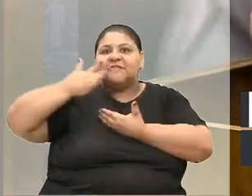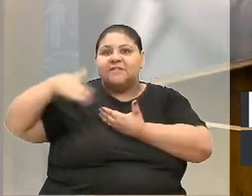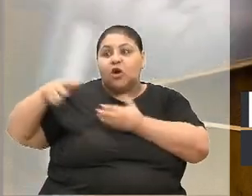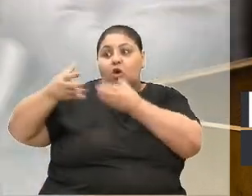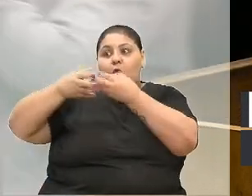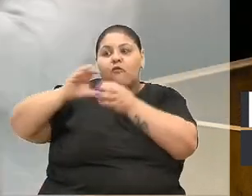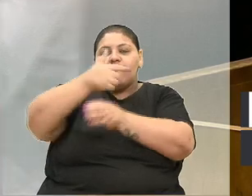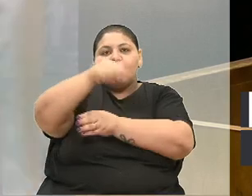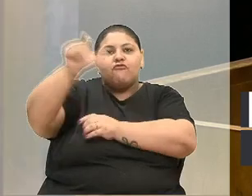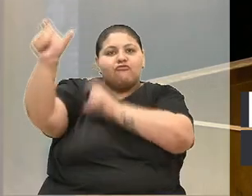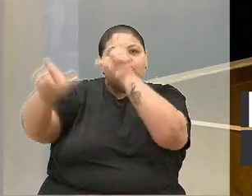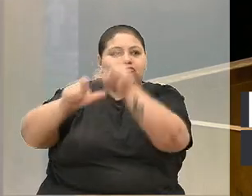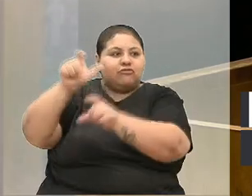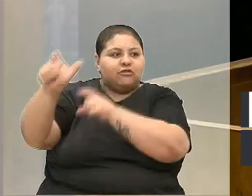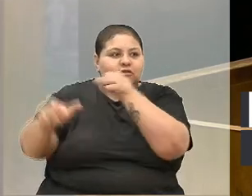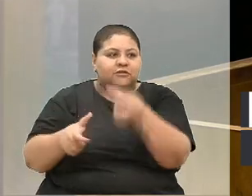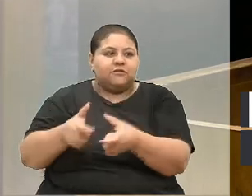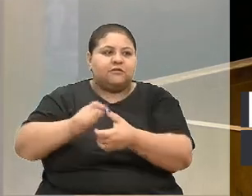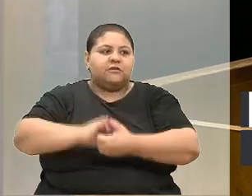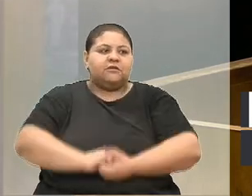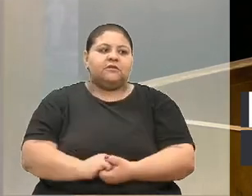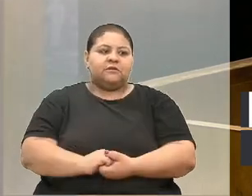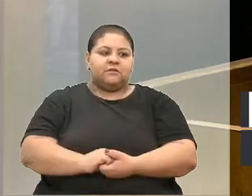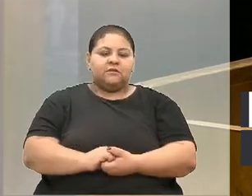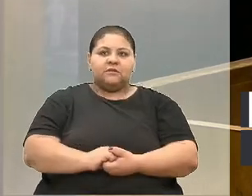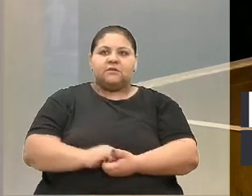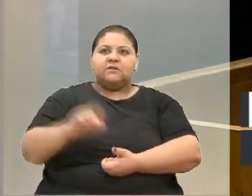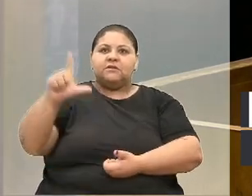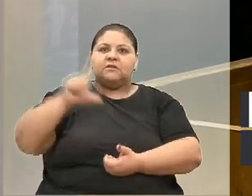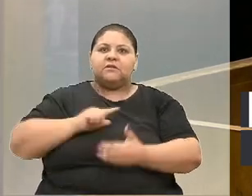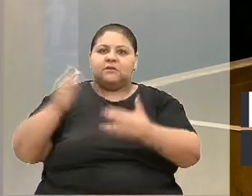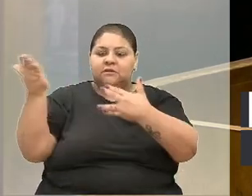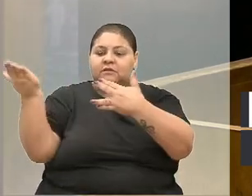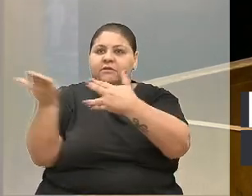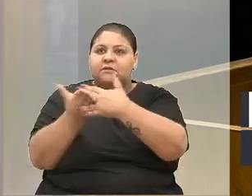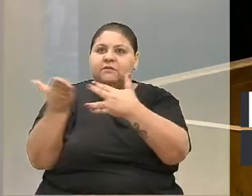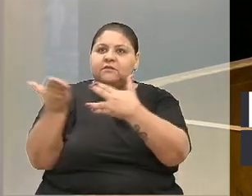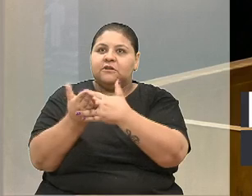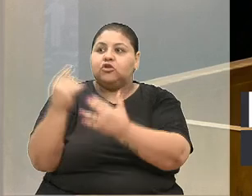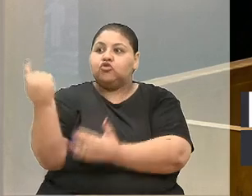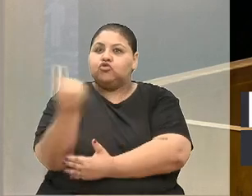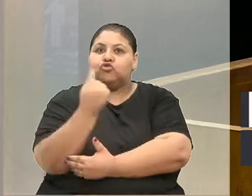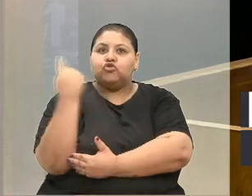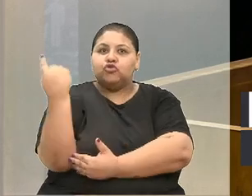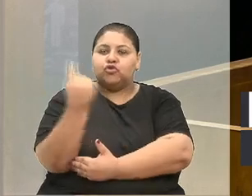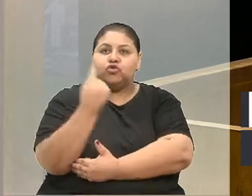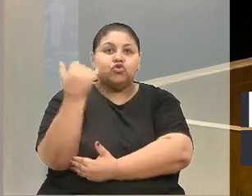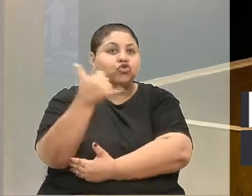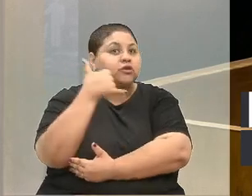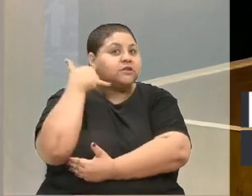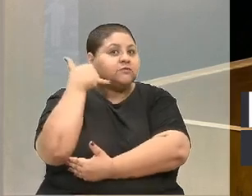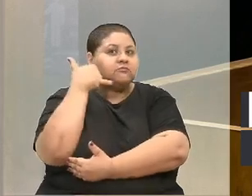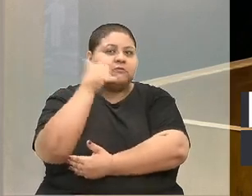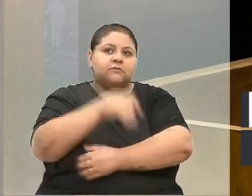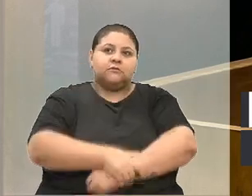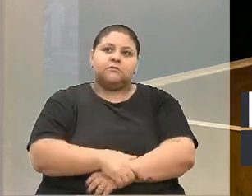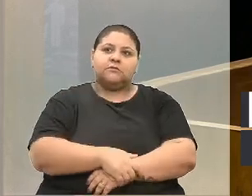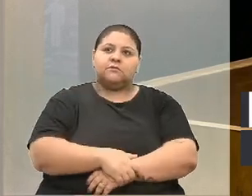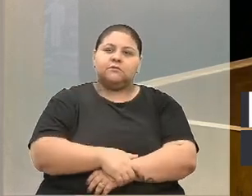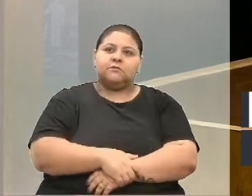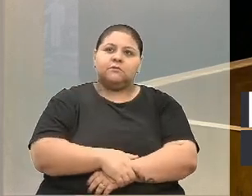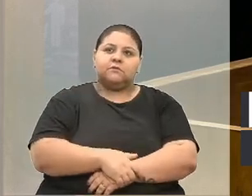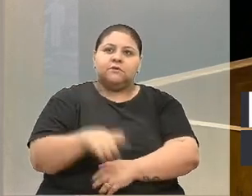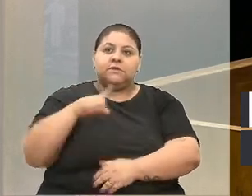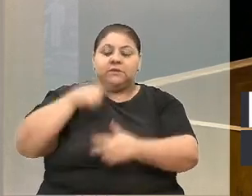convívio. Tem se notado que as crianças têm, inclusive, no intervalo, ficado sozinhas com o celular. Além desses